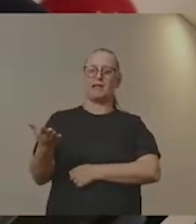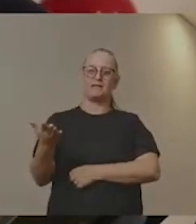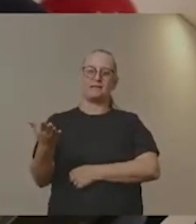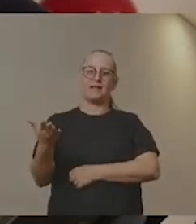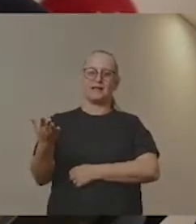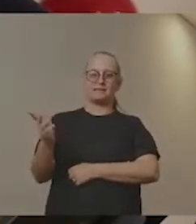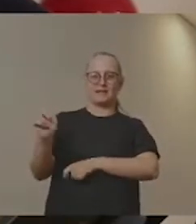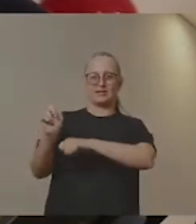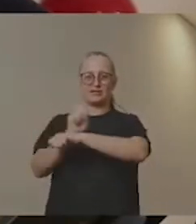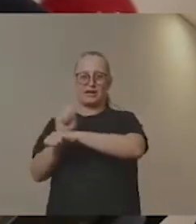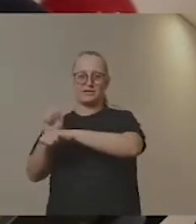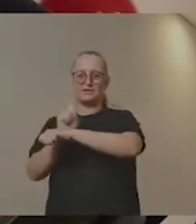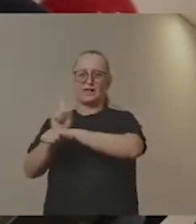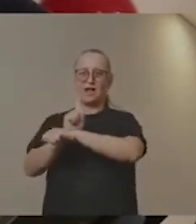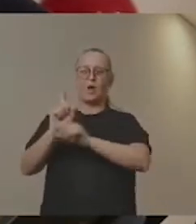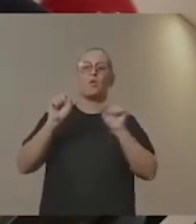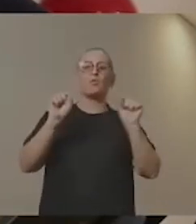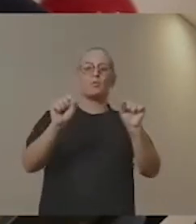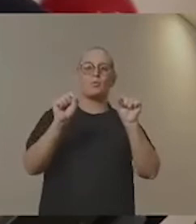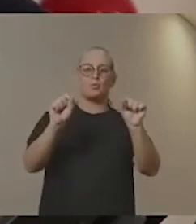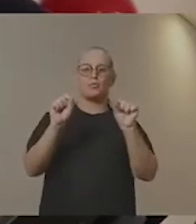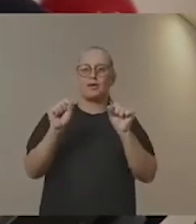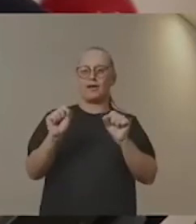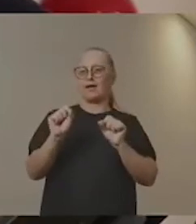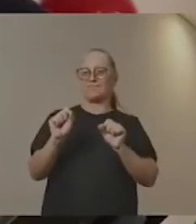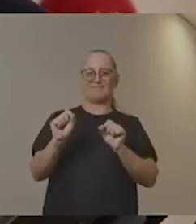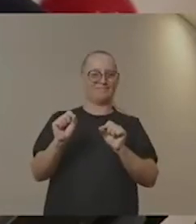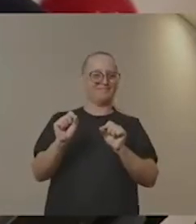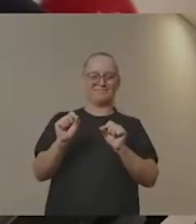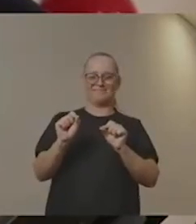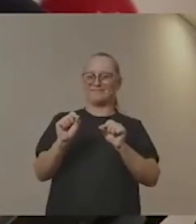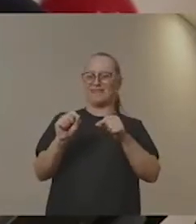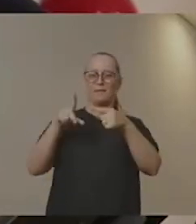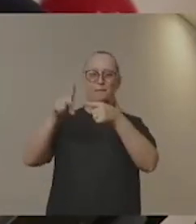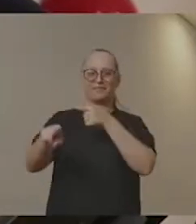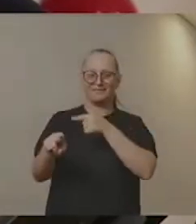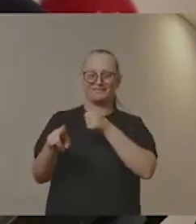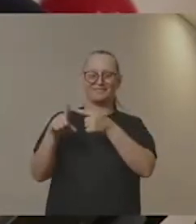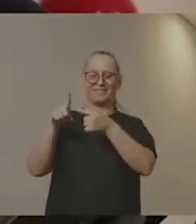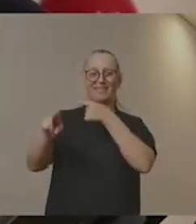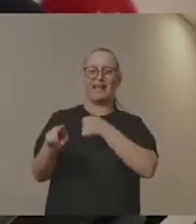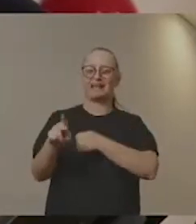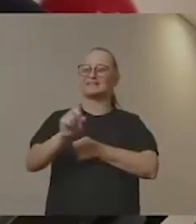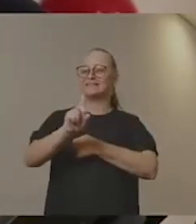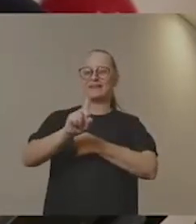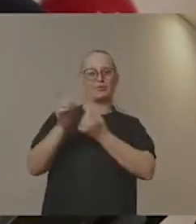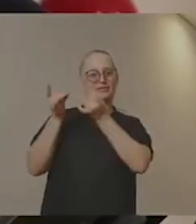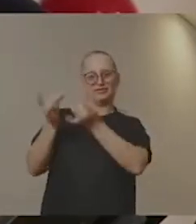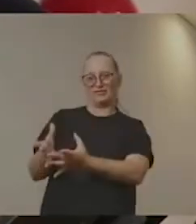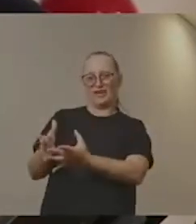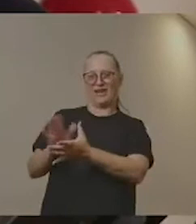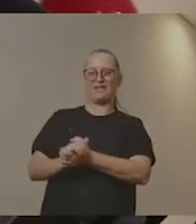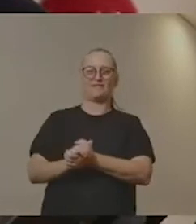acho, que ela não deixava eu me expressar, meu. Eu lembro que eu estava fazendo batalha de rimas. Só um